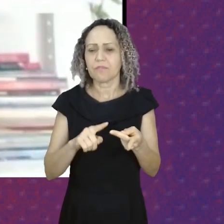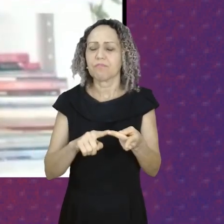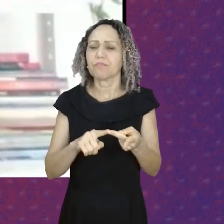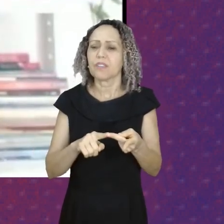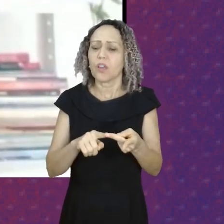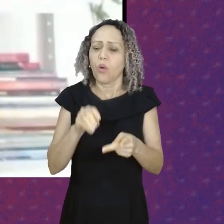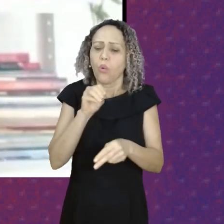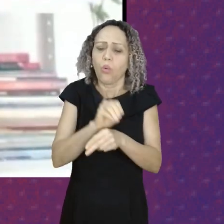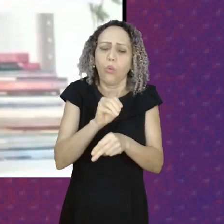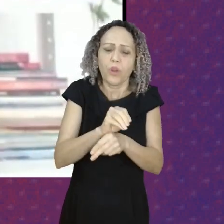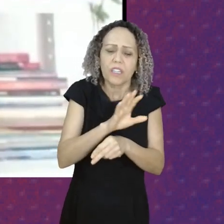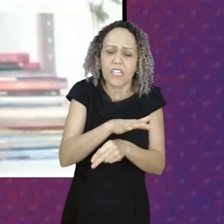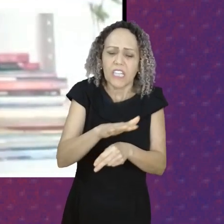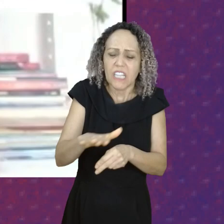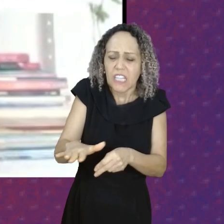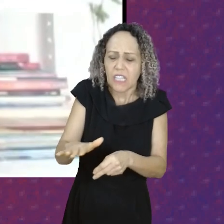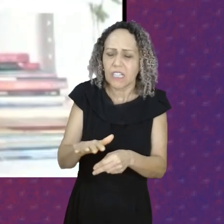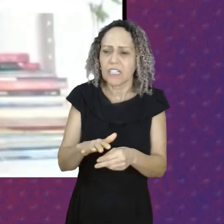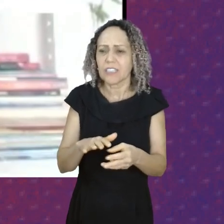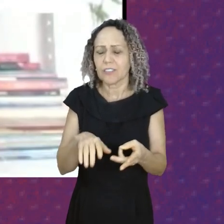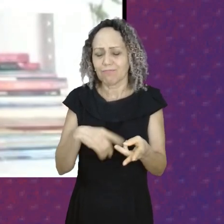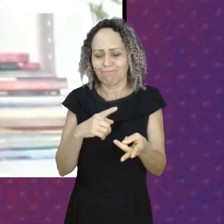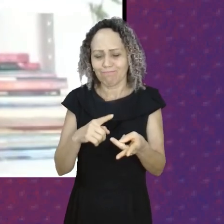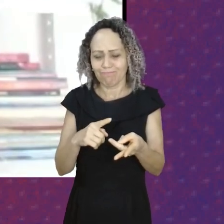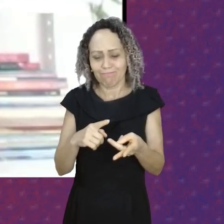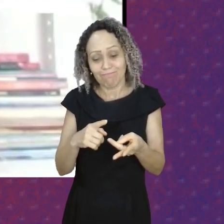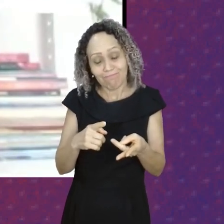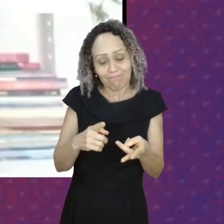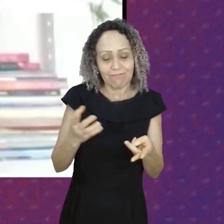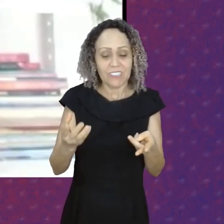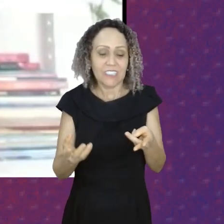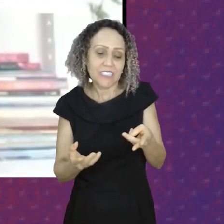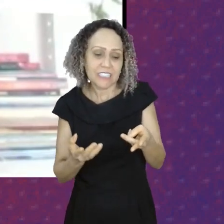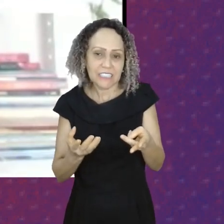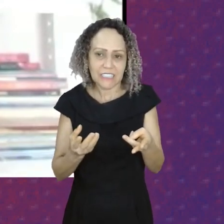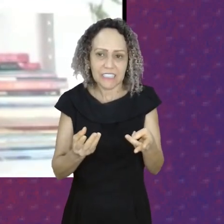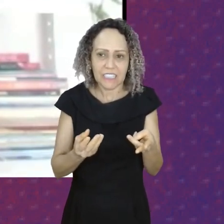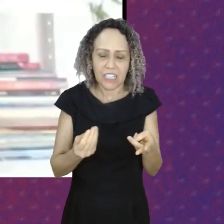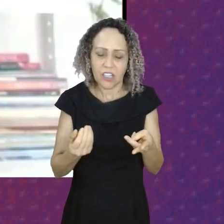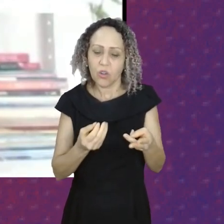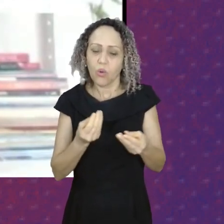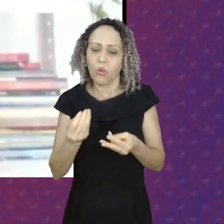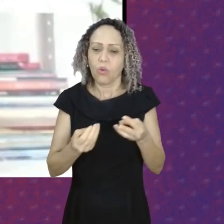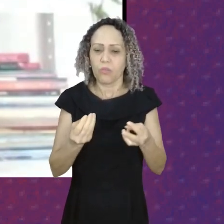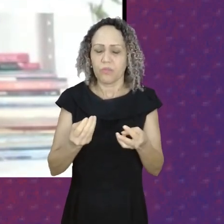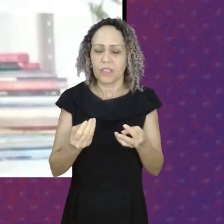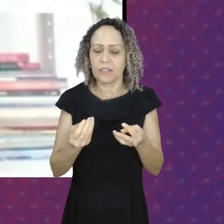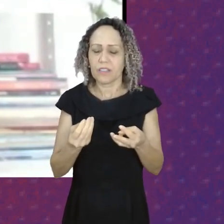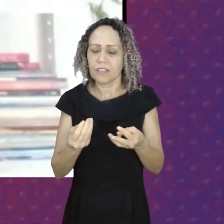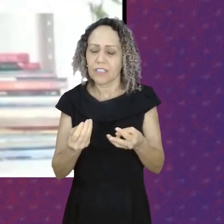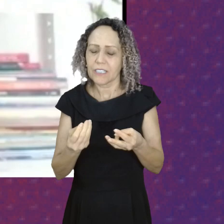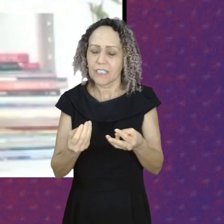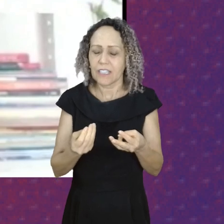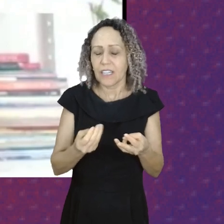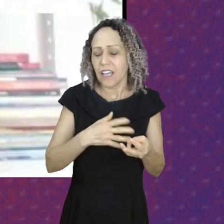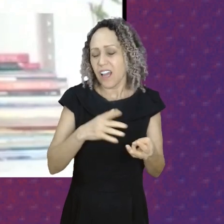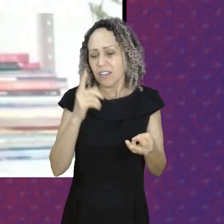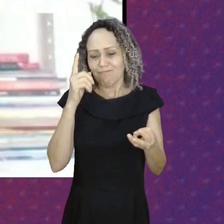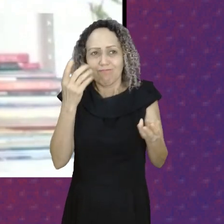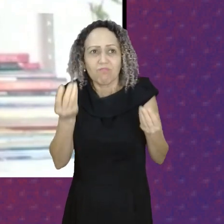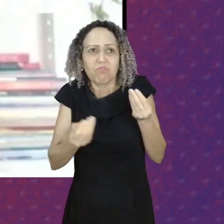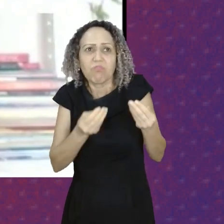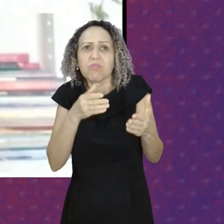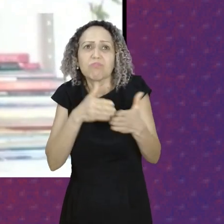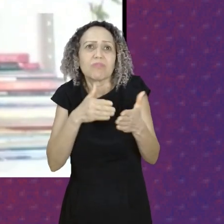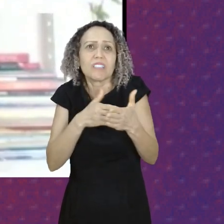crianças pequenas, o que inviabiliza, né, assumir outros trabalhos e aumentar a sua renda e ter possibilidade de